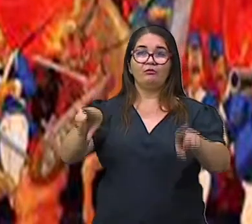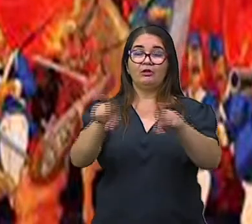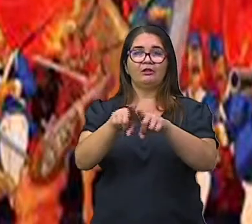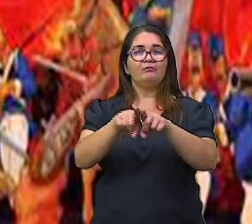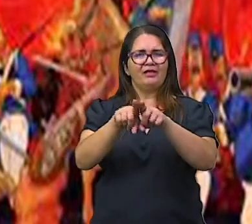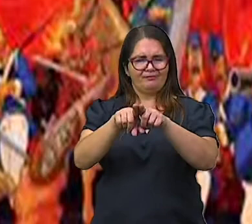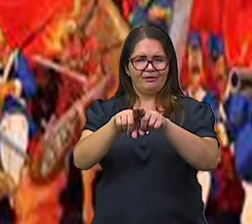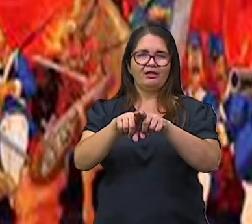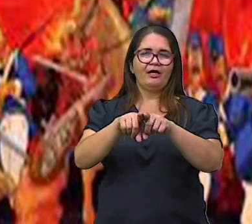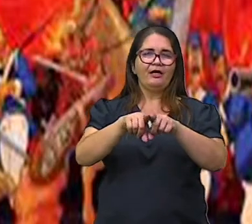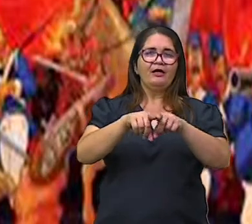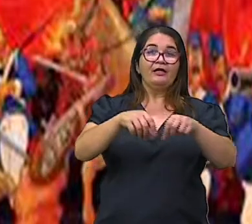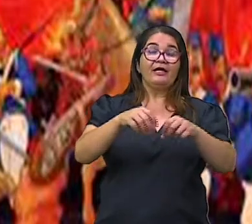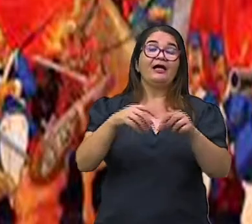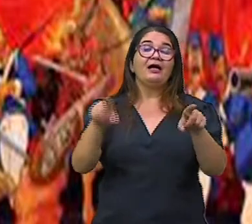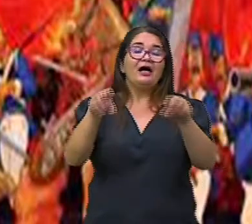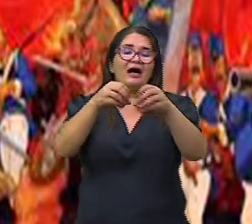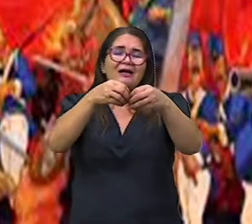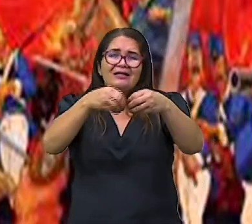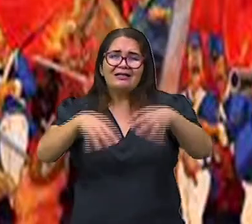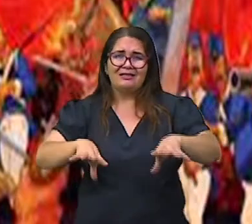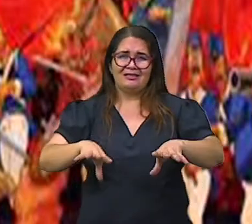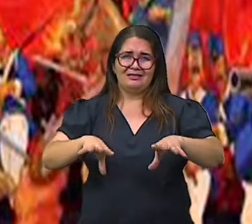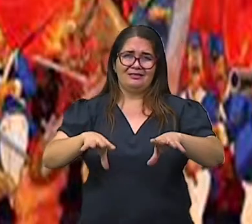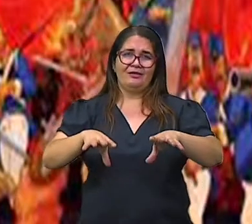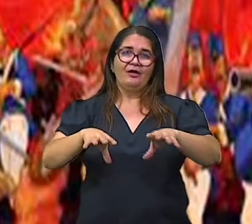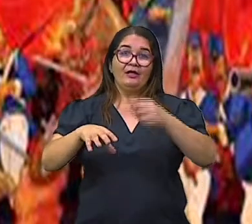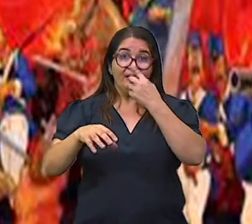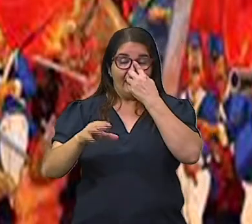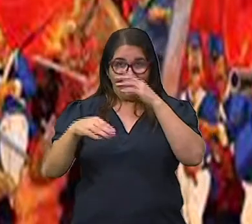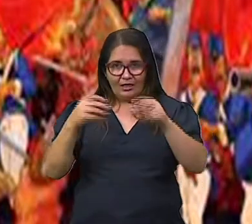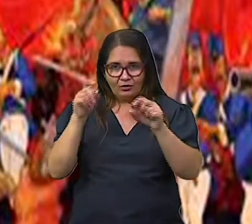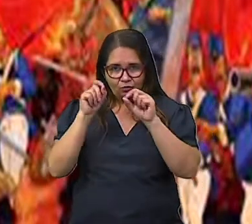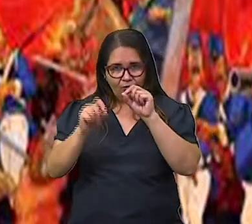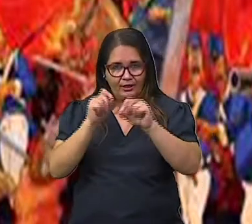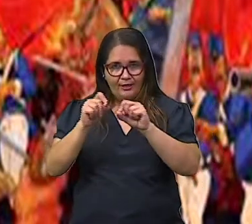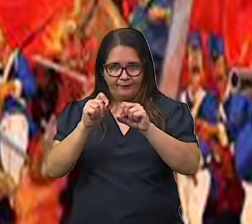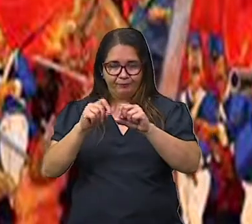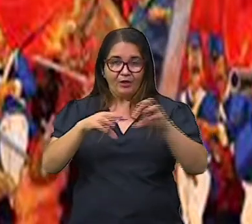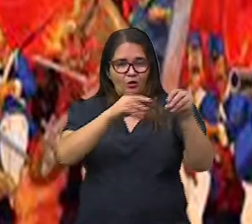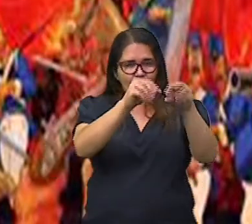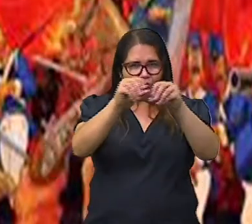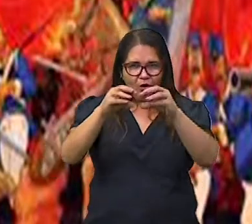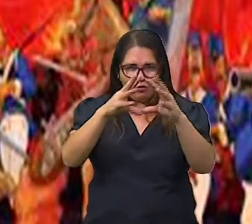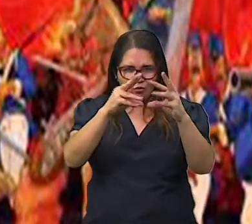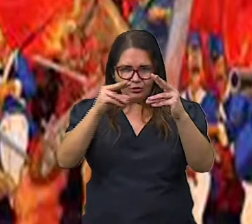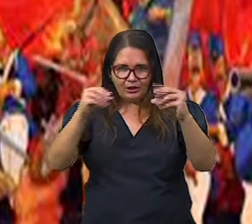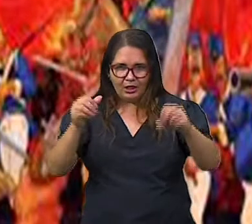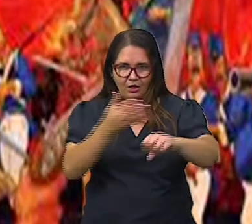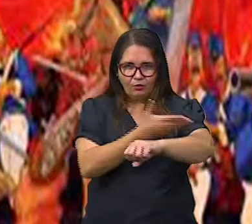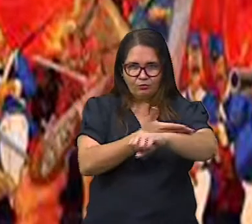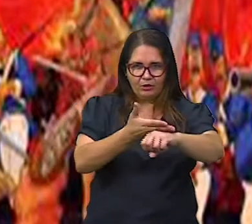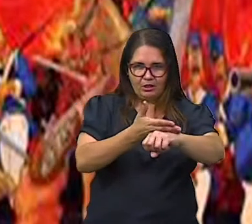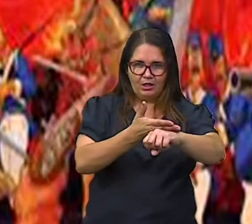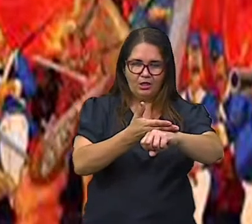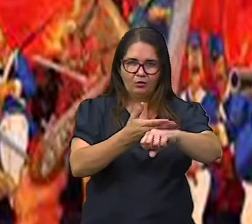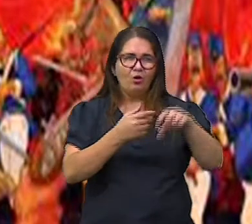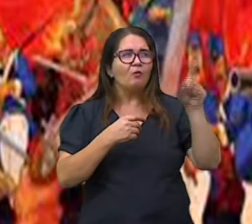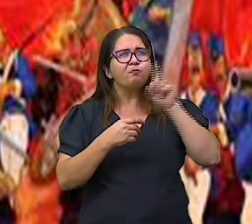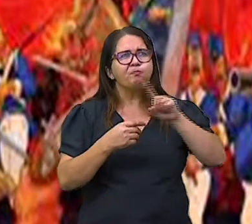parte decorrente da concorrência do algodão norte-americano no mercado internacional. Além disso,